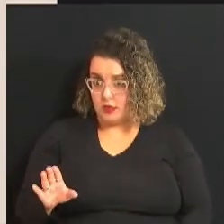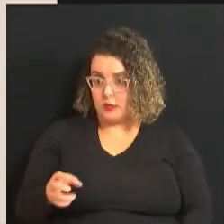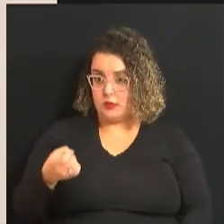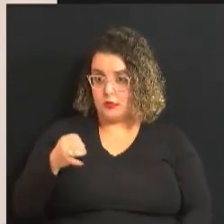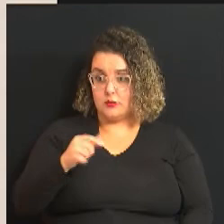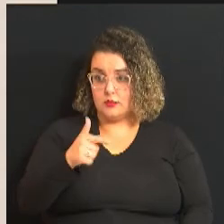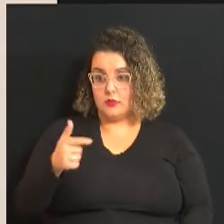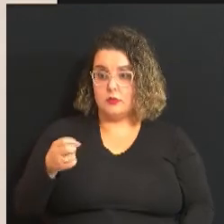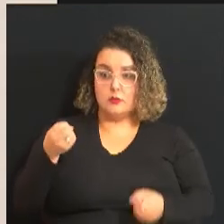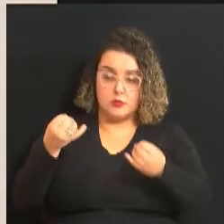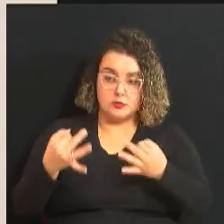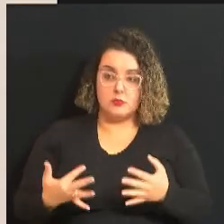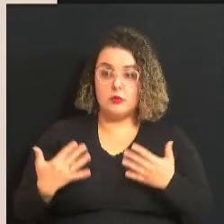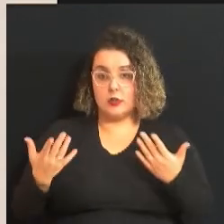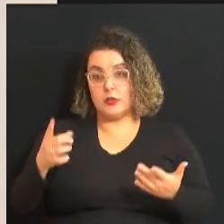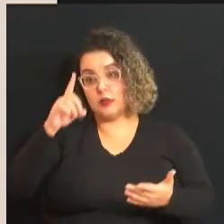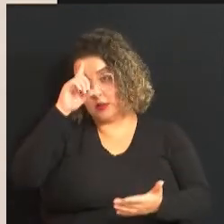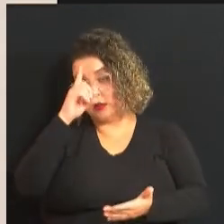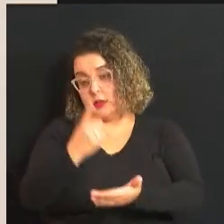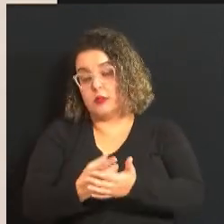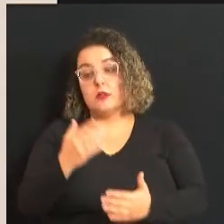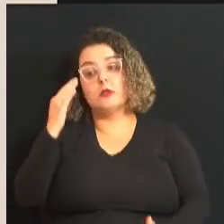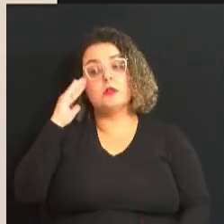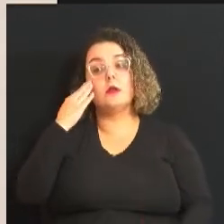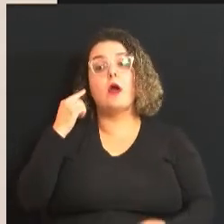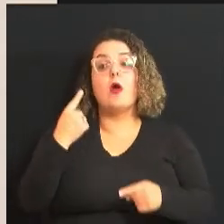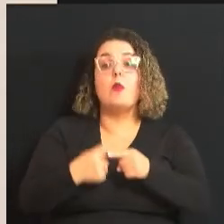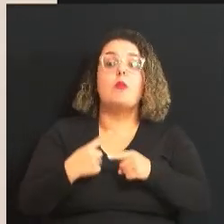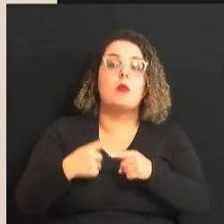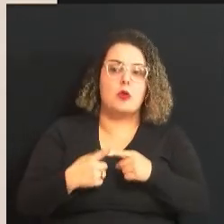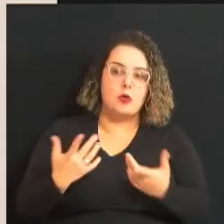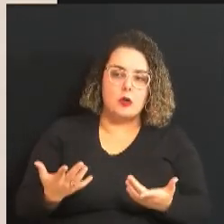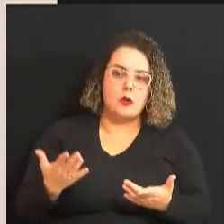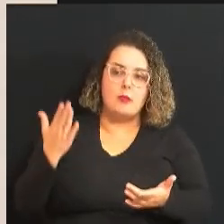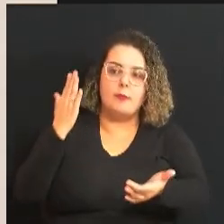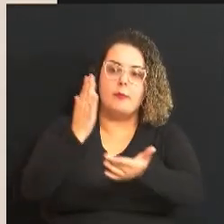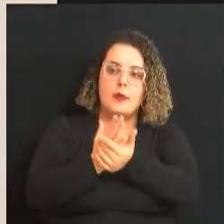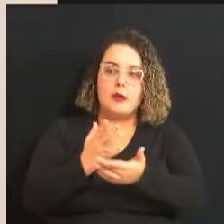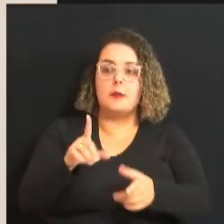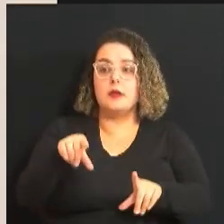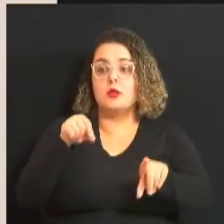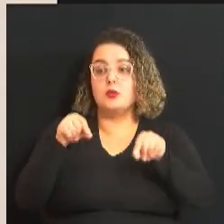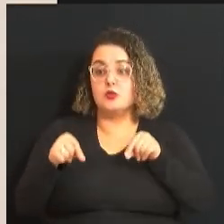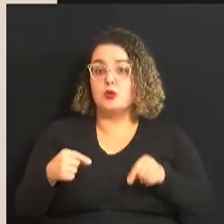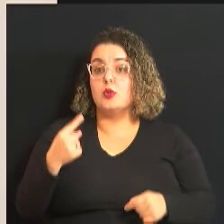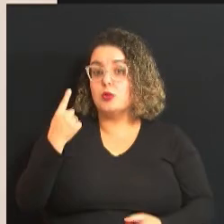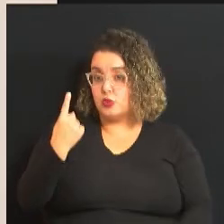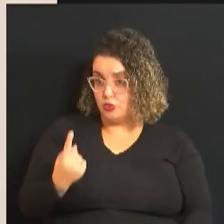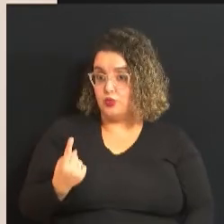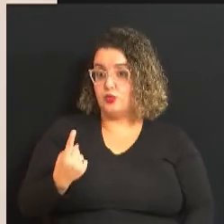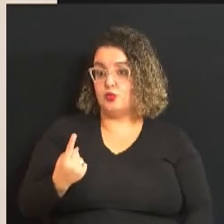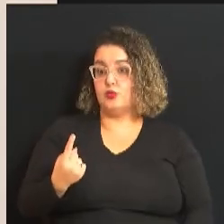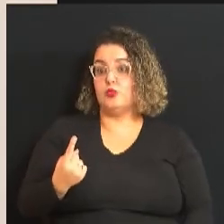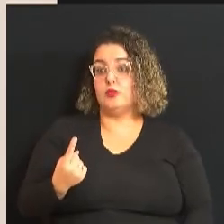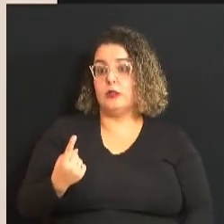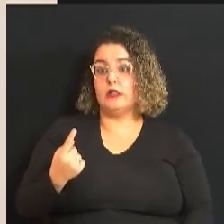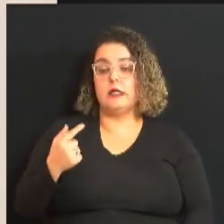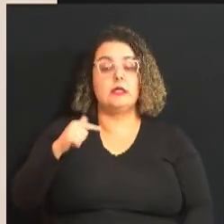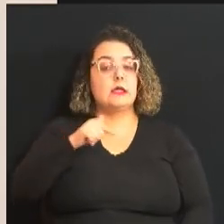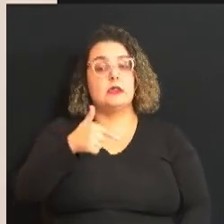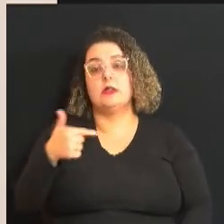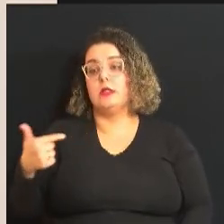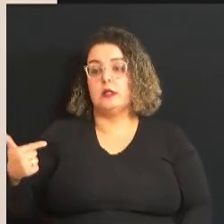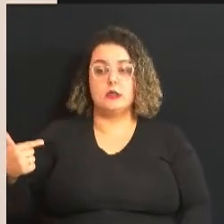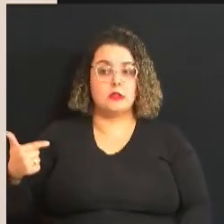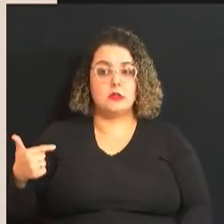E aí tem que decidir, tem que entender por que você quer parar esse método, para a gente escolher um que não tenha a parte ruim da